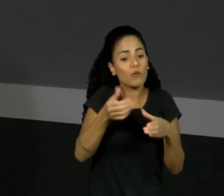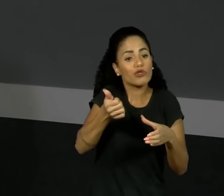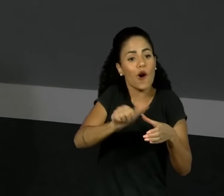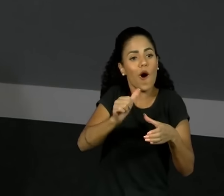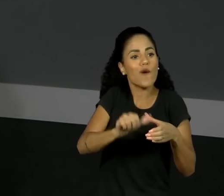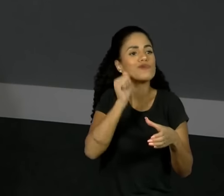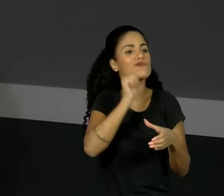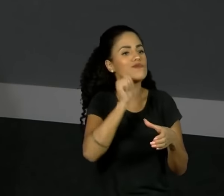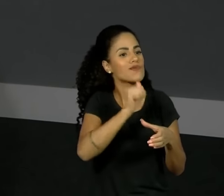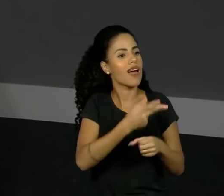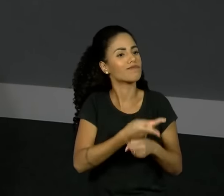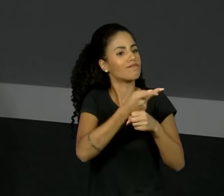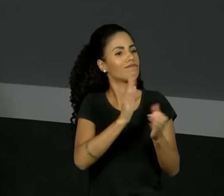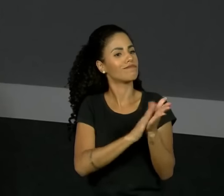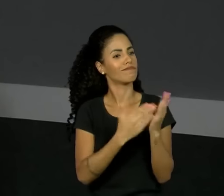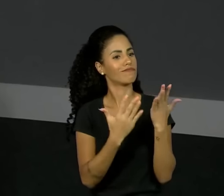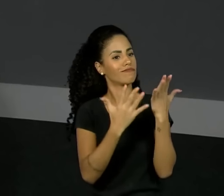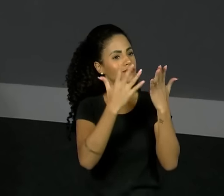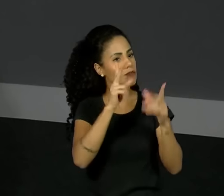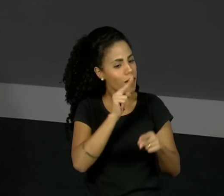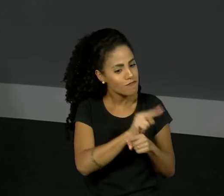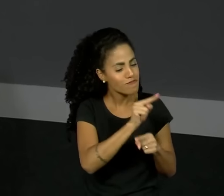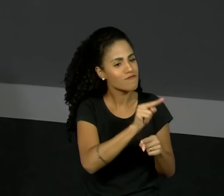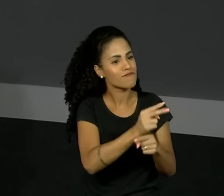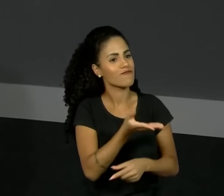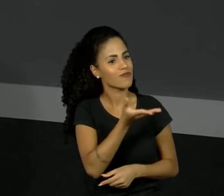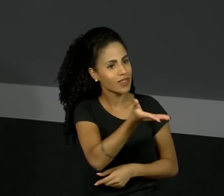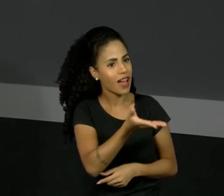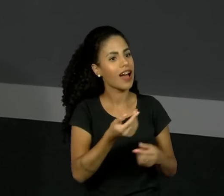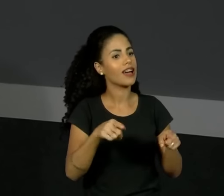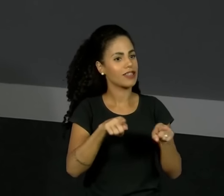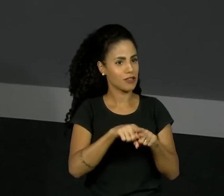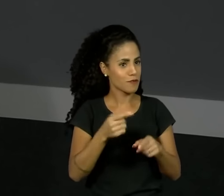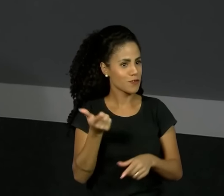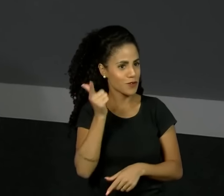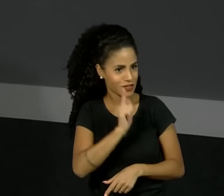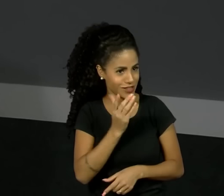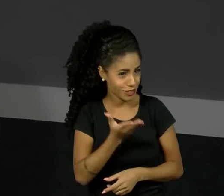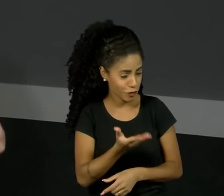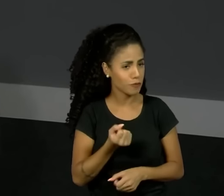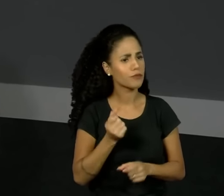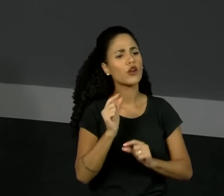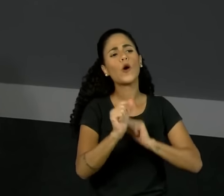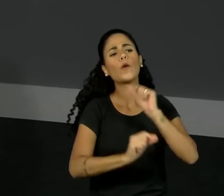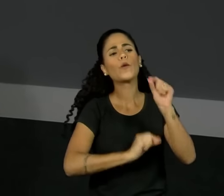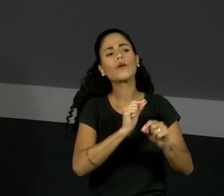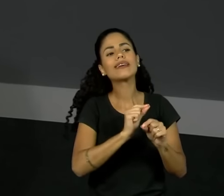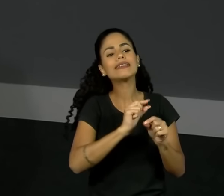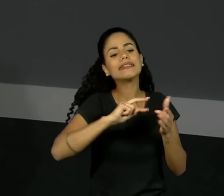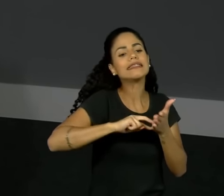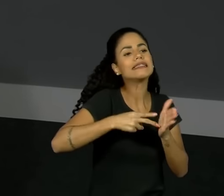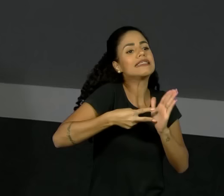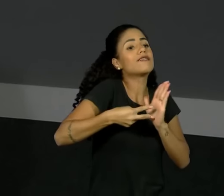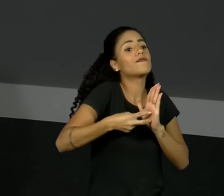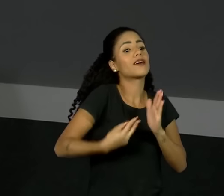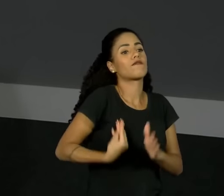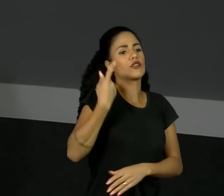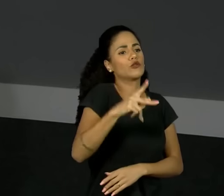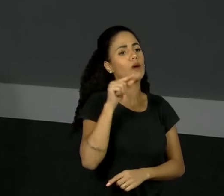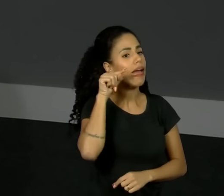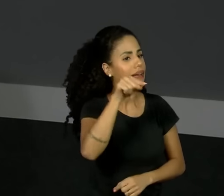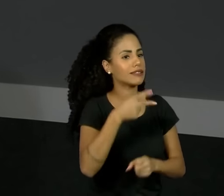mundo destacada pela conservação, pela Disney Conservation Fund. O que que significa esse prêmio para você